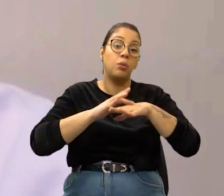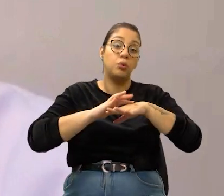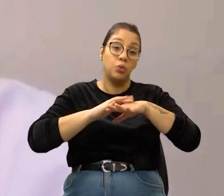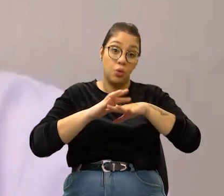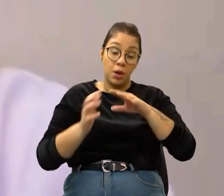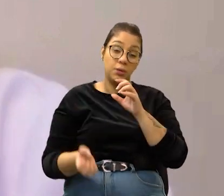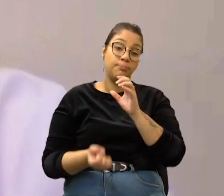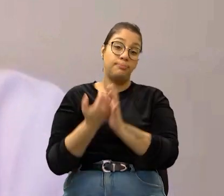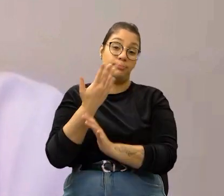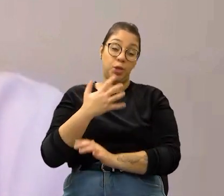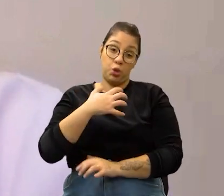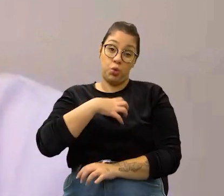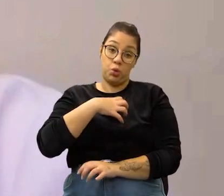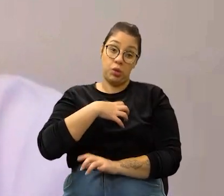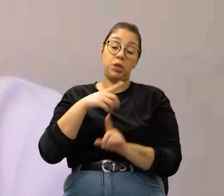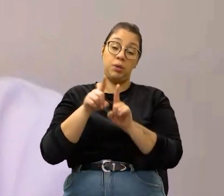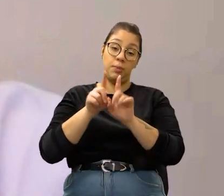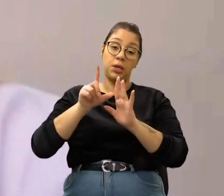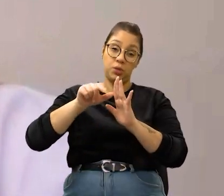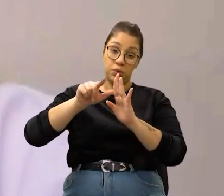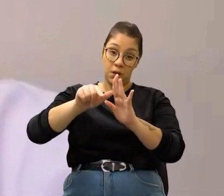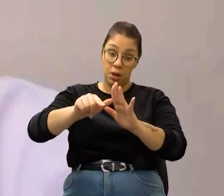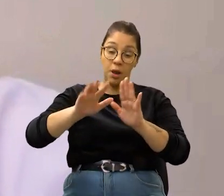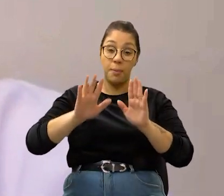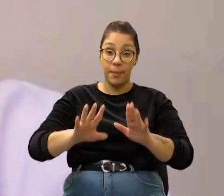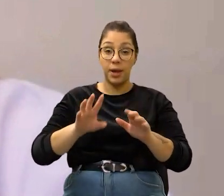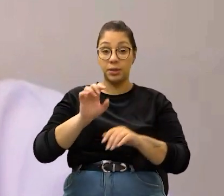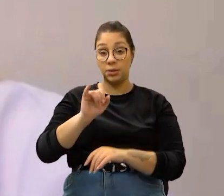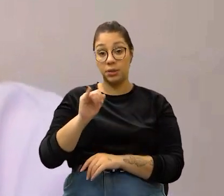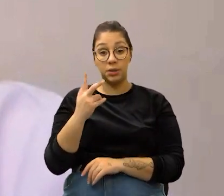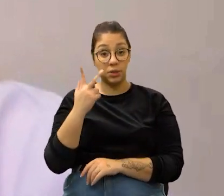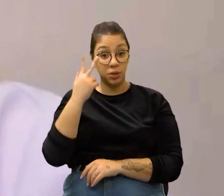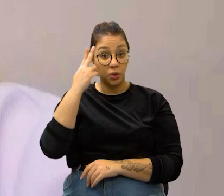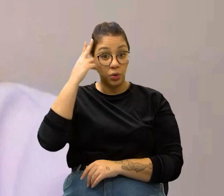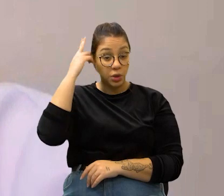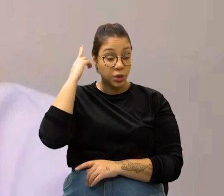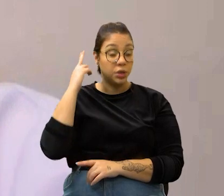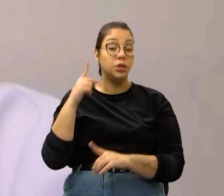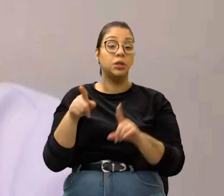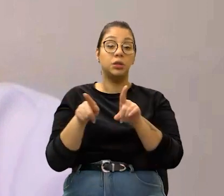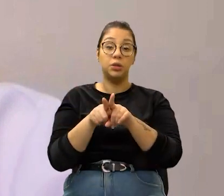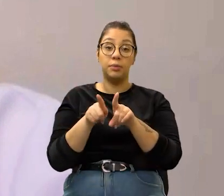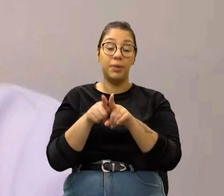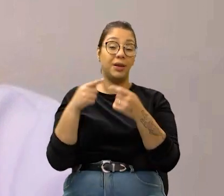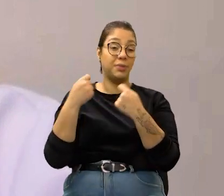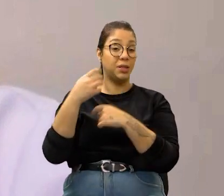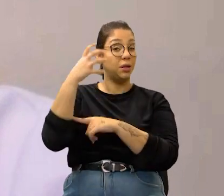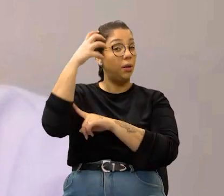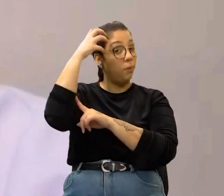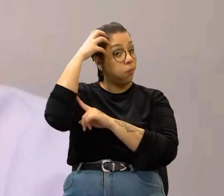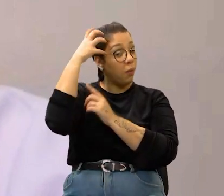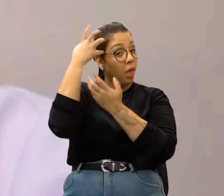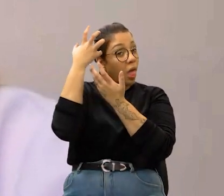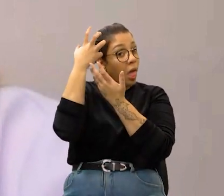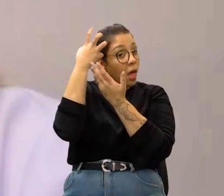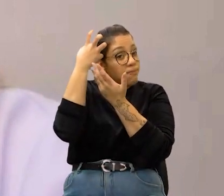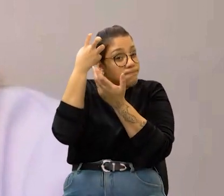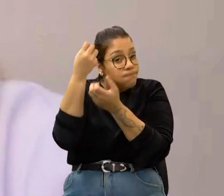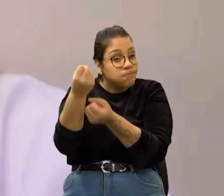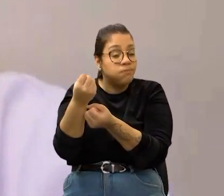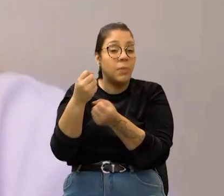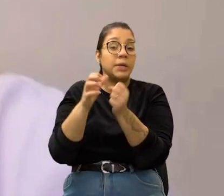própria doença causa sintomas e sequelas, né? Mas numa cirurgia, onde você vai ter que retirar um tumor